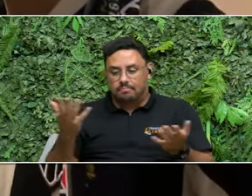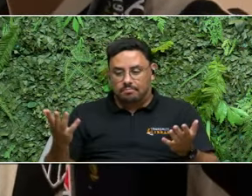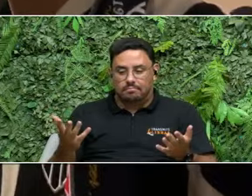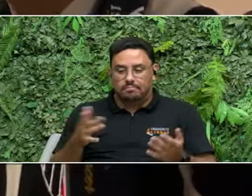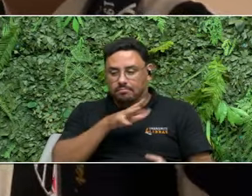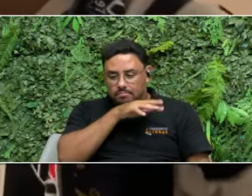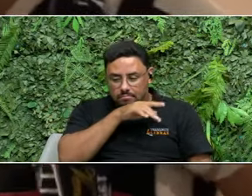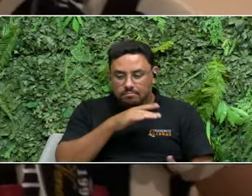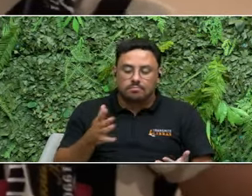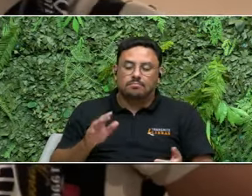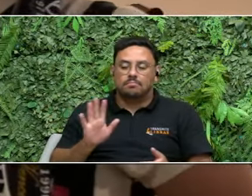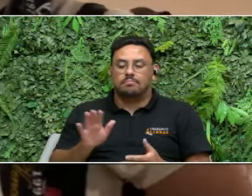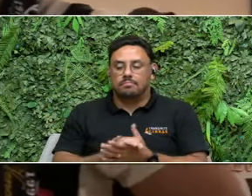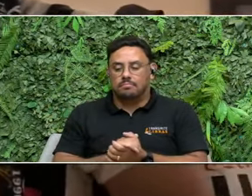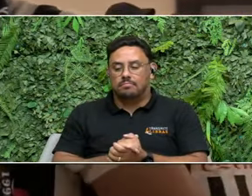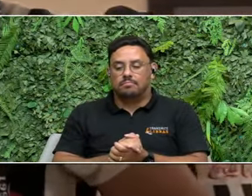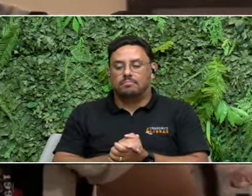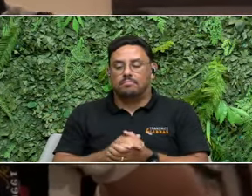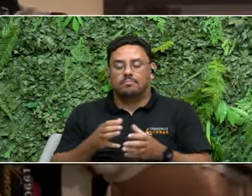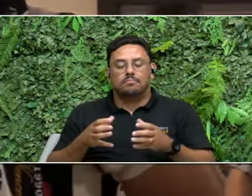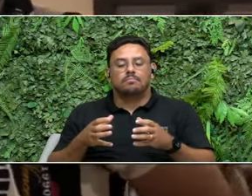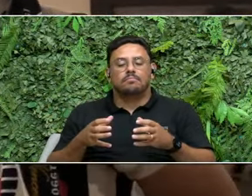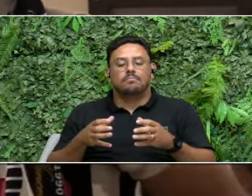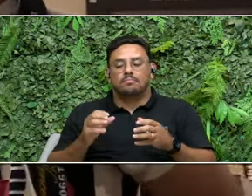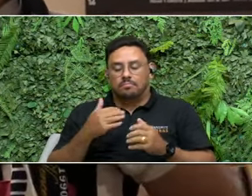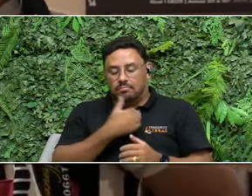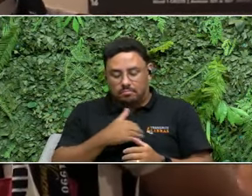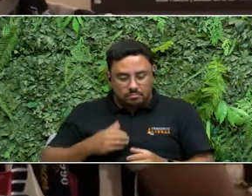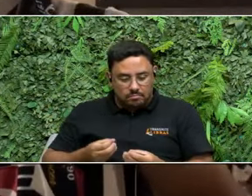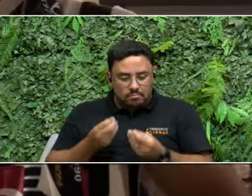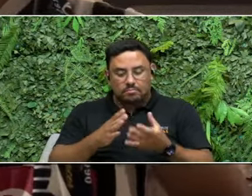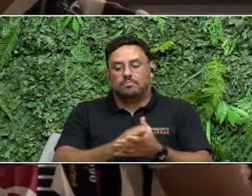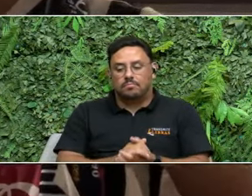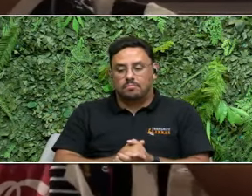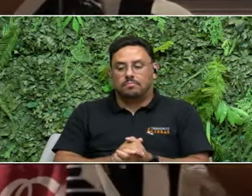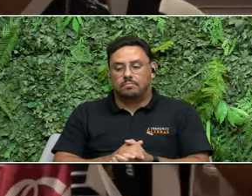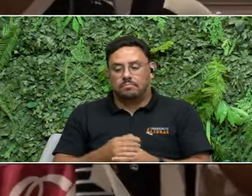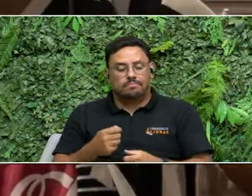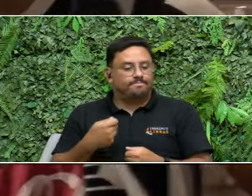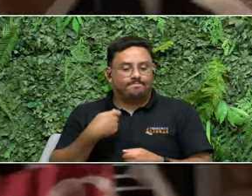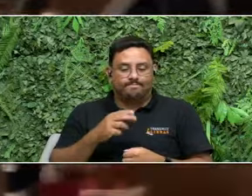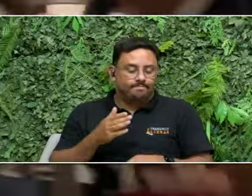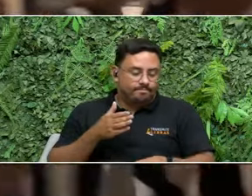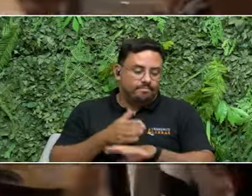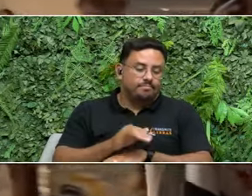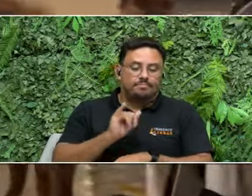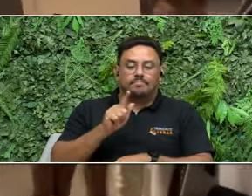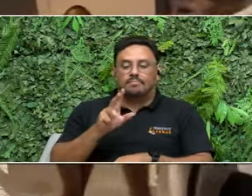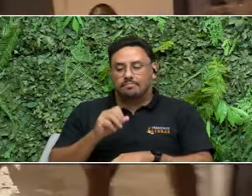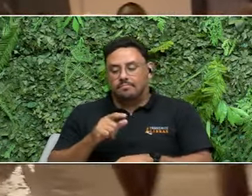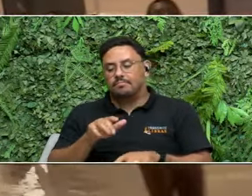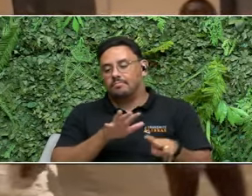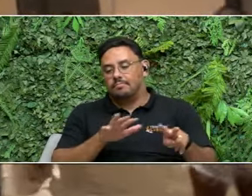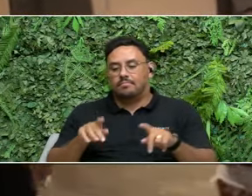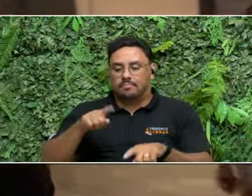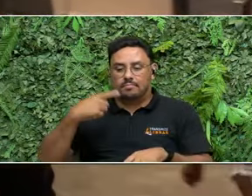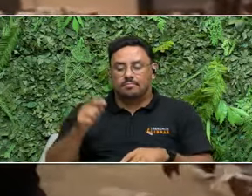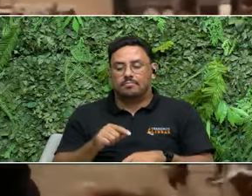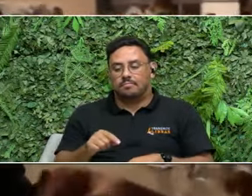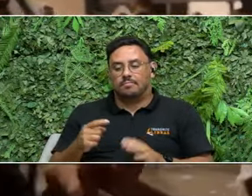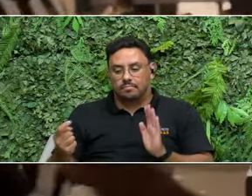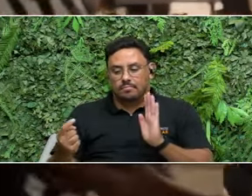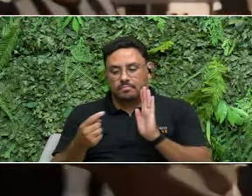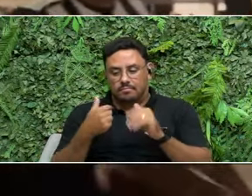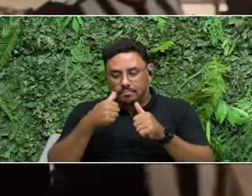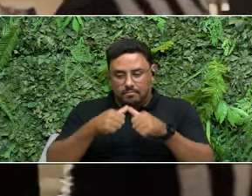horroroso foi fraco o time nem entrou em campo Igor Gomes já entrega a bola daquele jeito não devia nem ter entrado com Igor Gomes é um jog é gente mas semana que vem vai dar fiqu